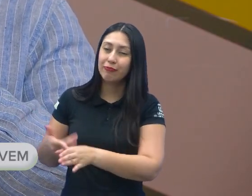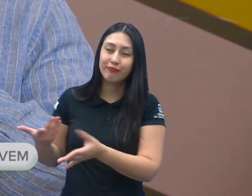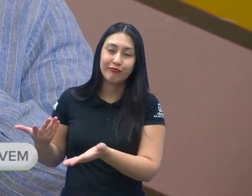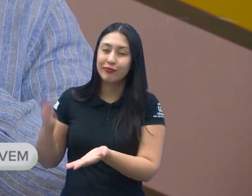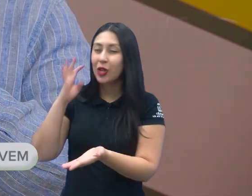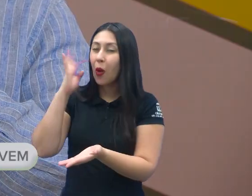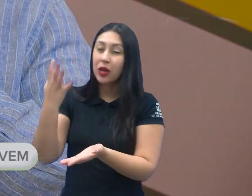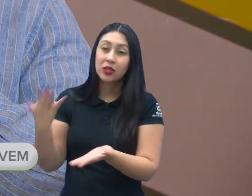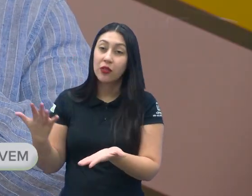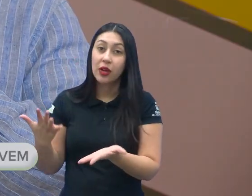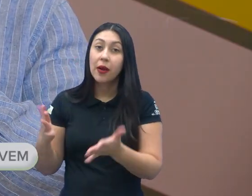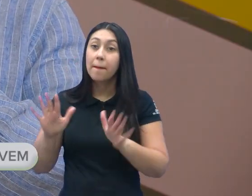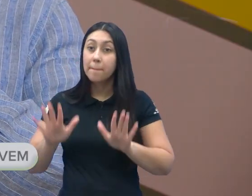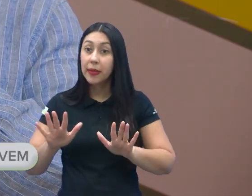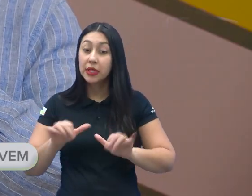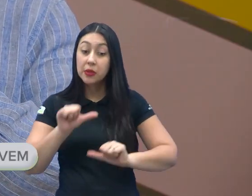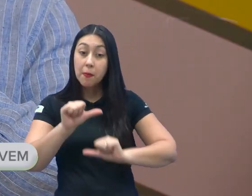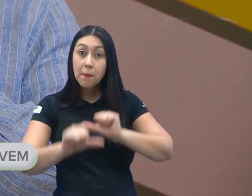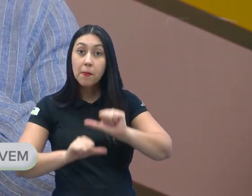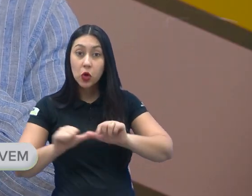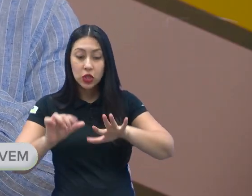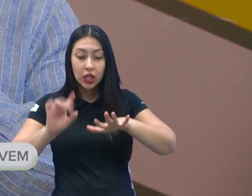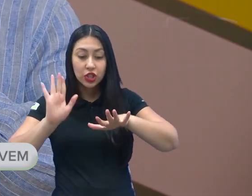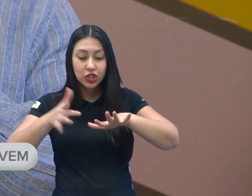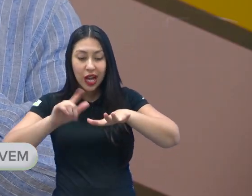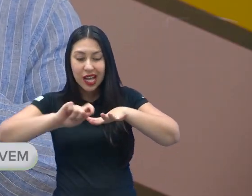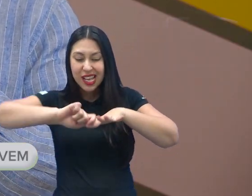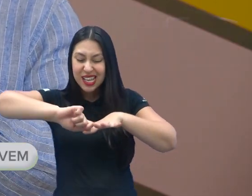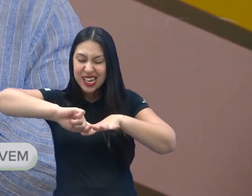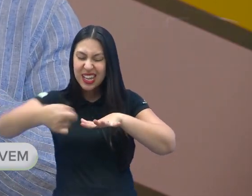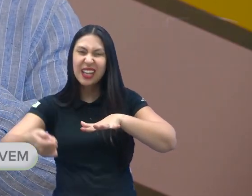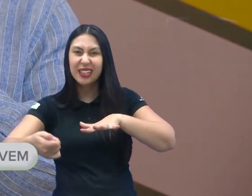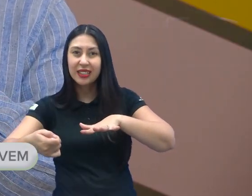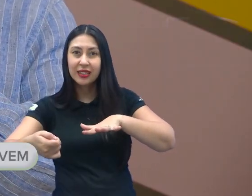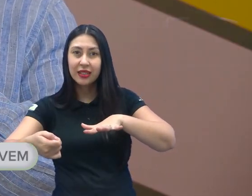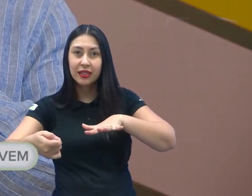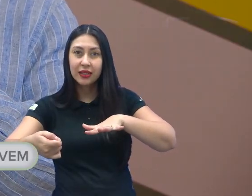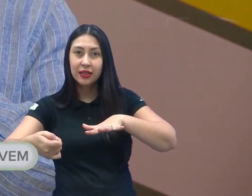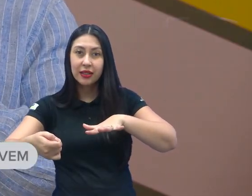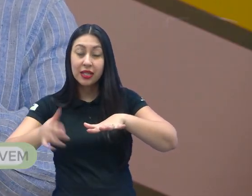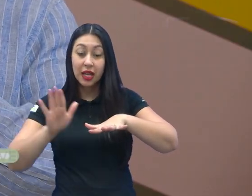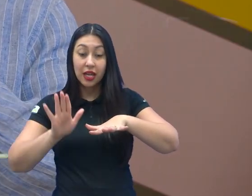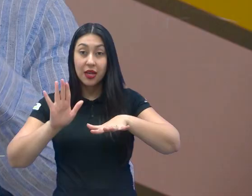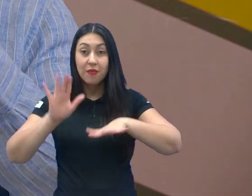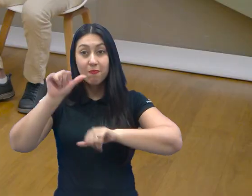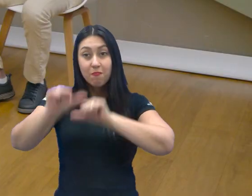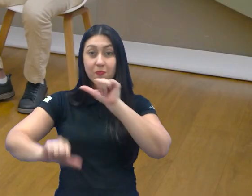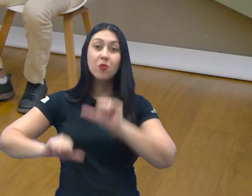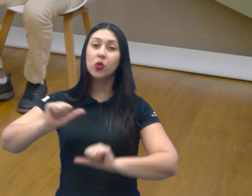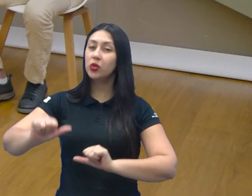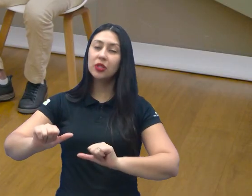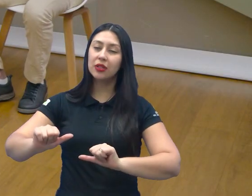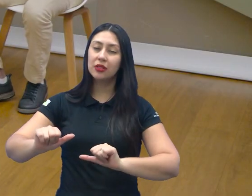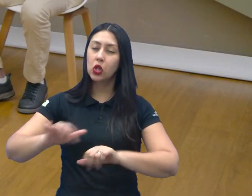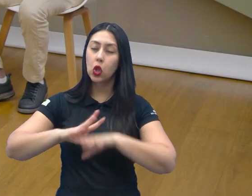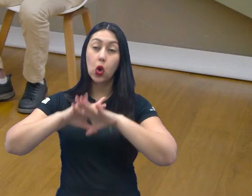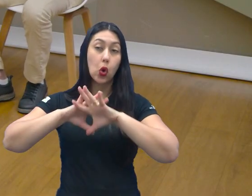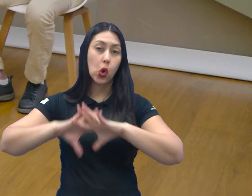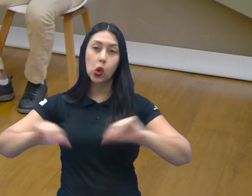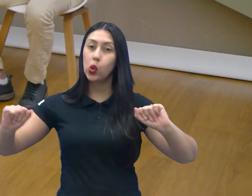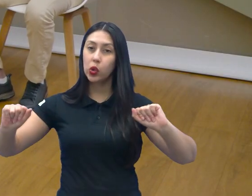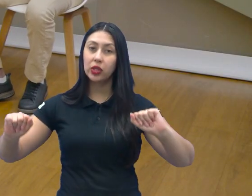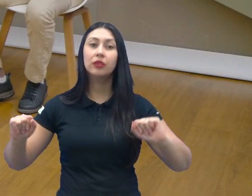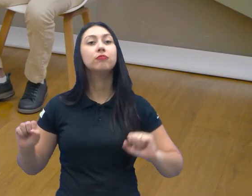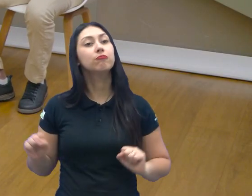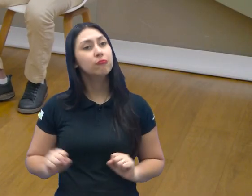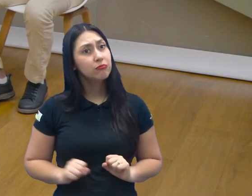problema. Você opera, tira a matriz daquela região, não cresce mais para dentro. Ah, entendi. É a cura definitiva. Às vezes o